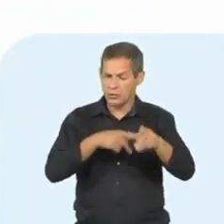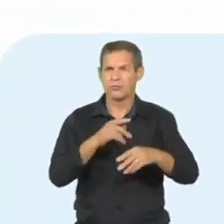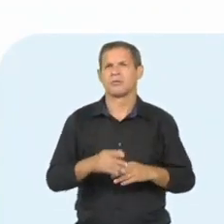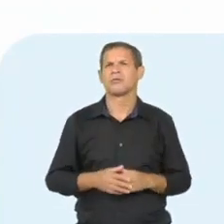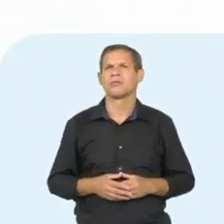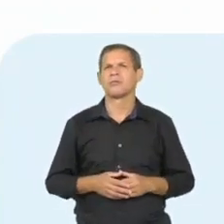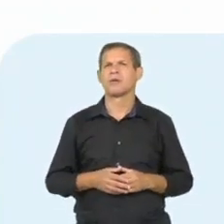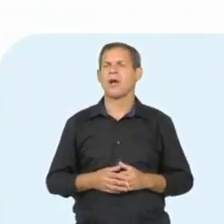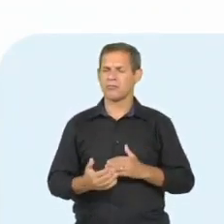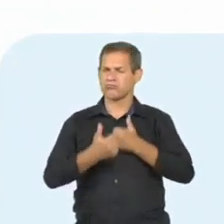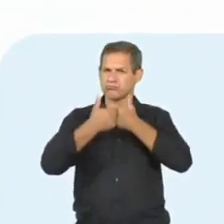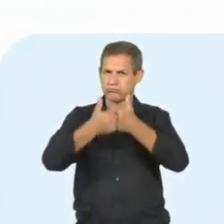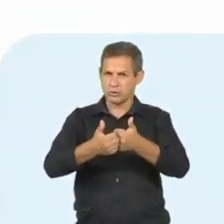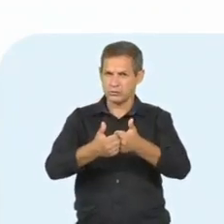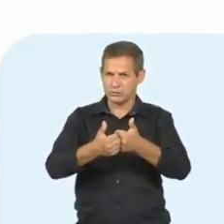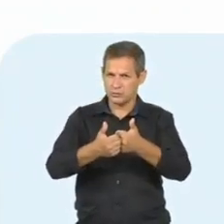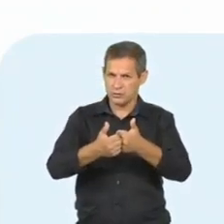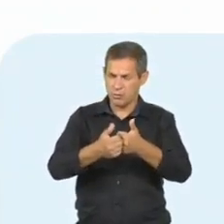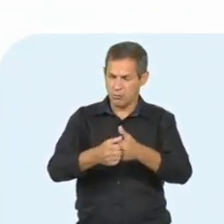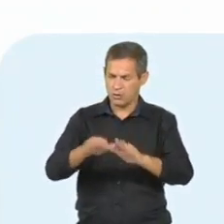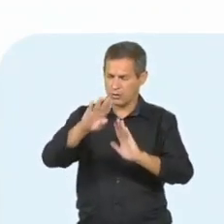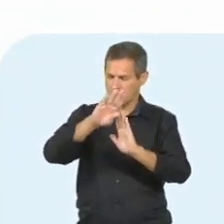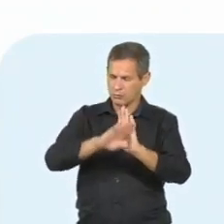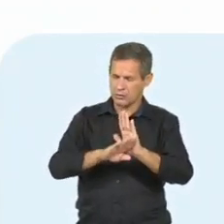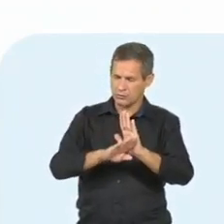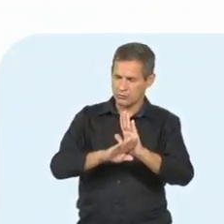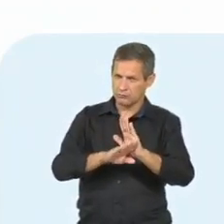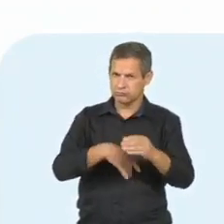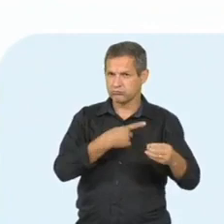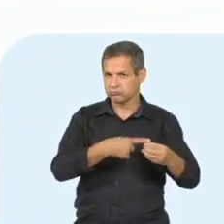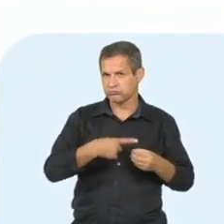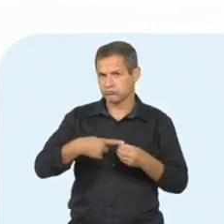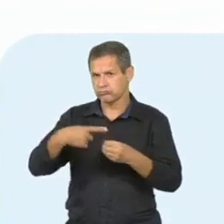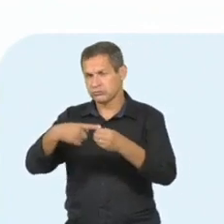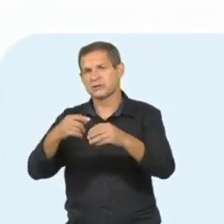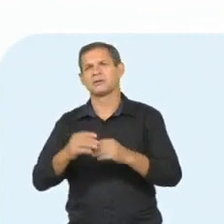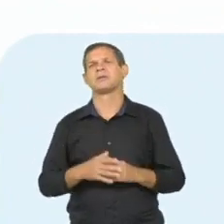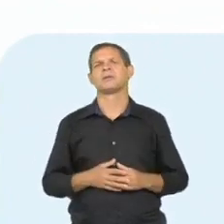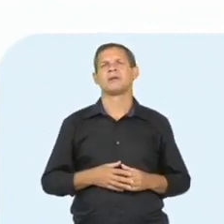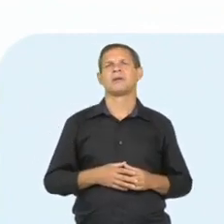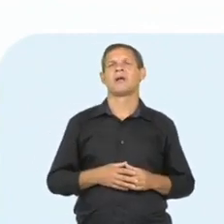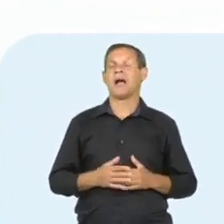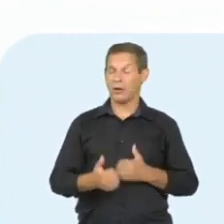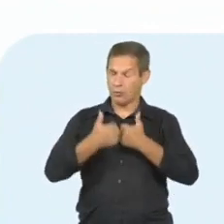populacional acompanhado pelo processo de urbanização.